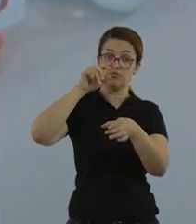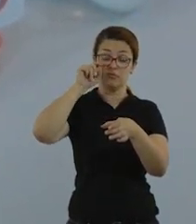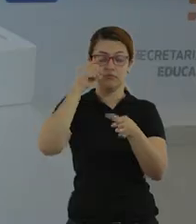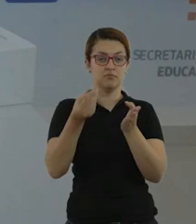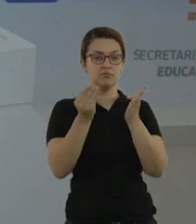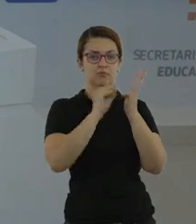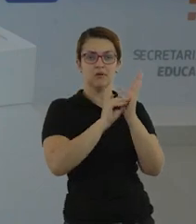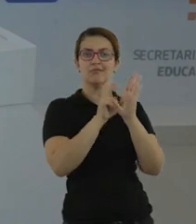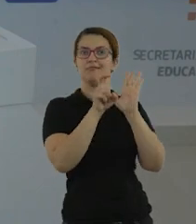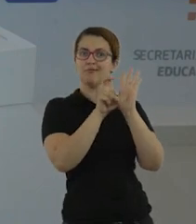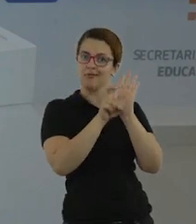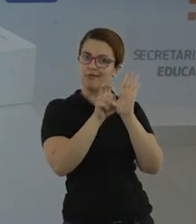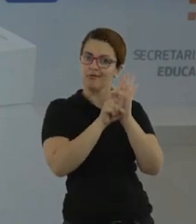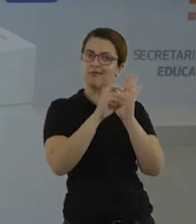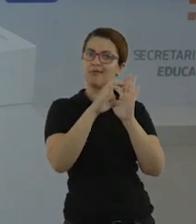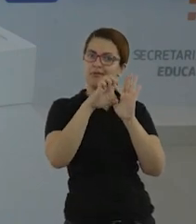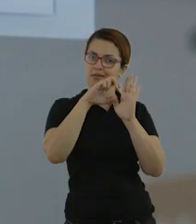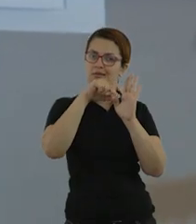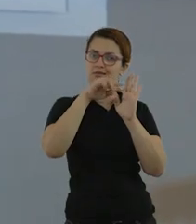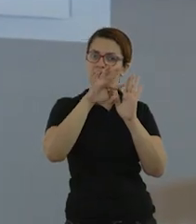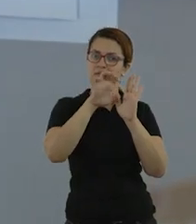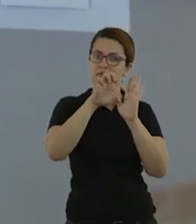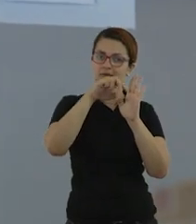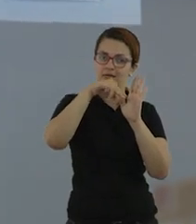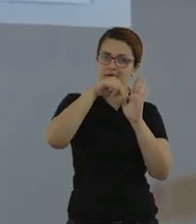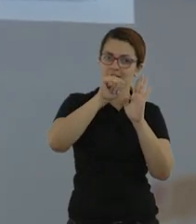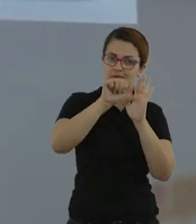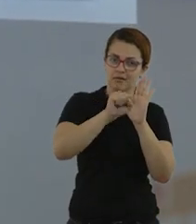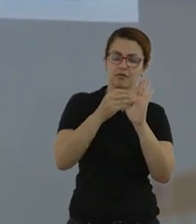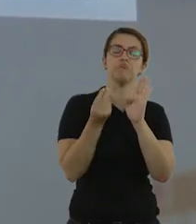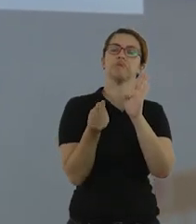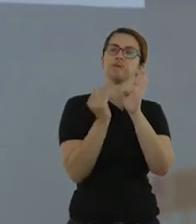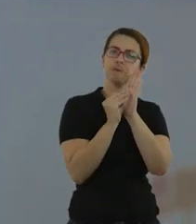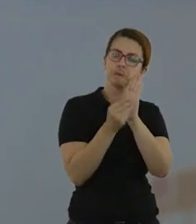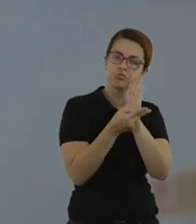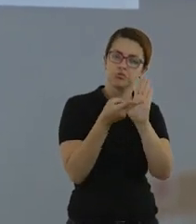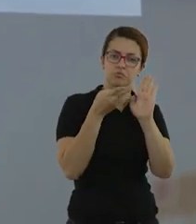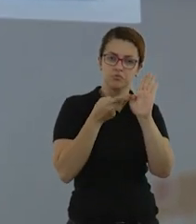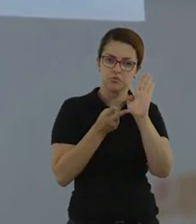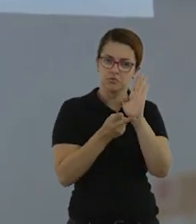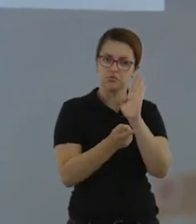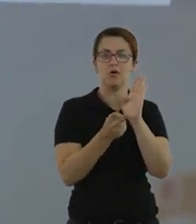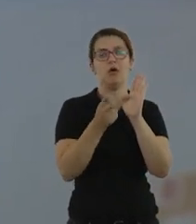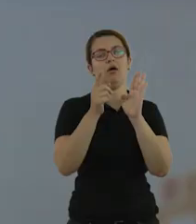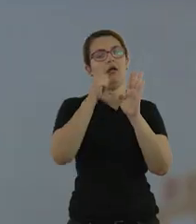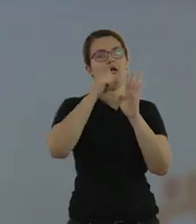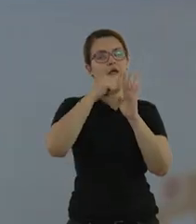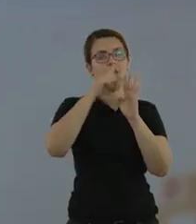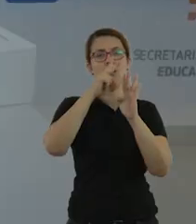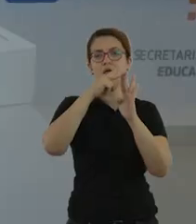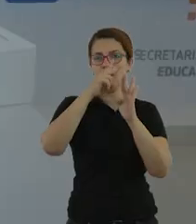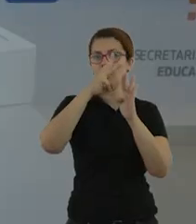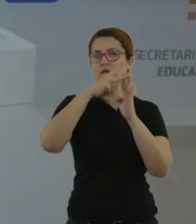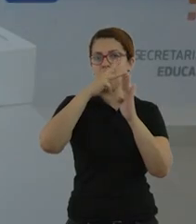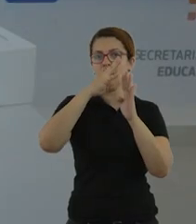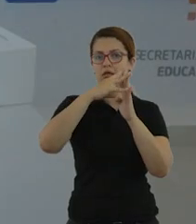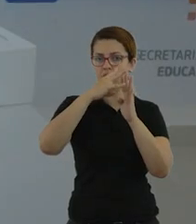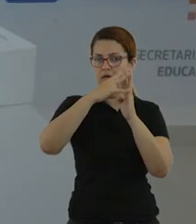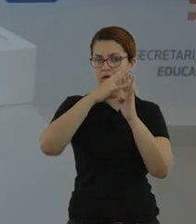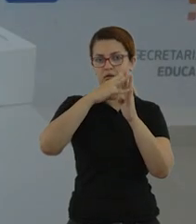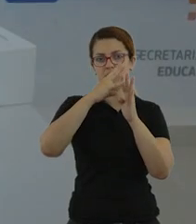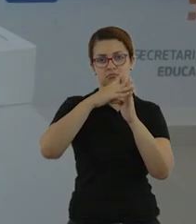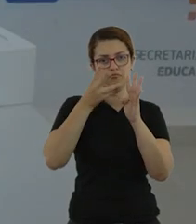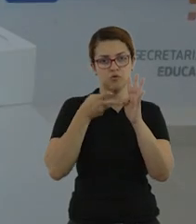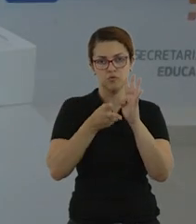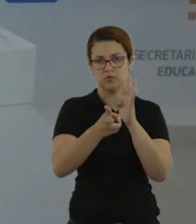1, 2, 3, 4, 5. E assim vocês vão fazer sucessivamente. Vocês vão fazer na casa da unidade de milhar, na casa da dezena de milhar e na casa da centena